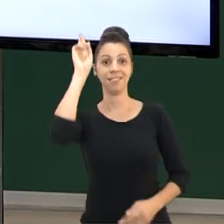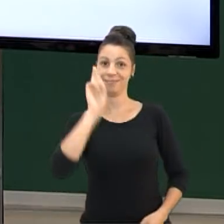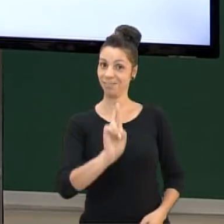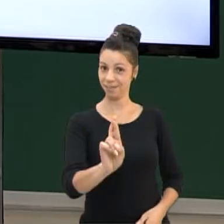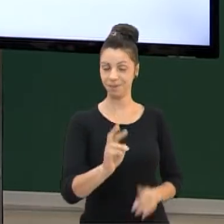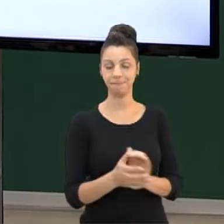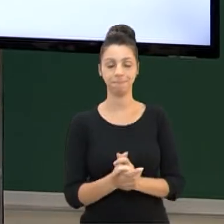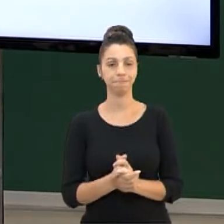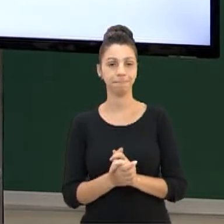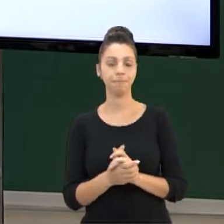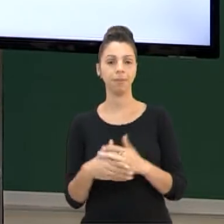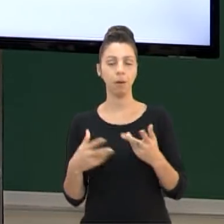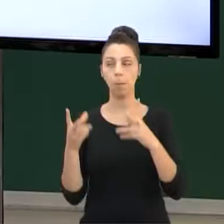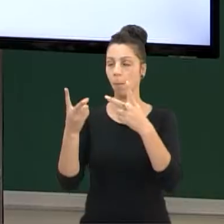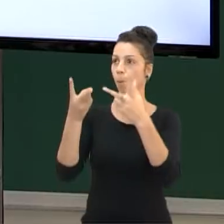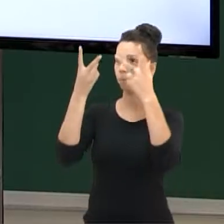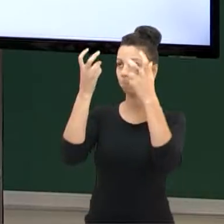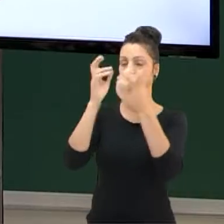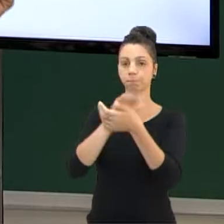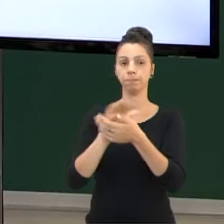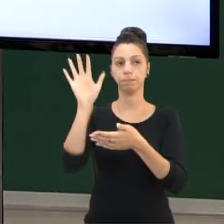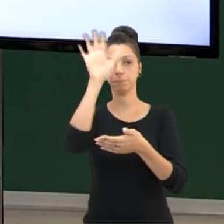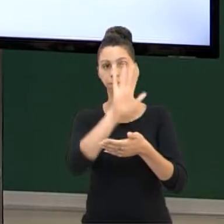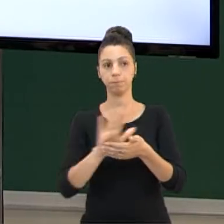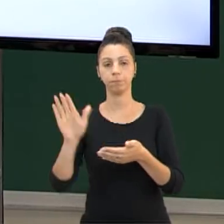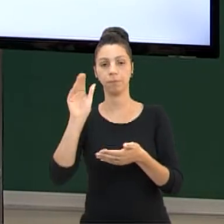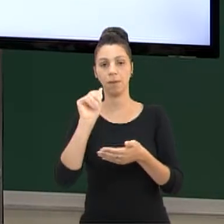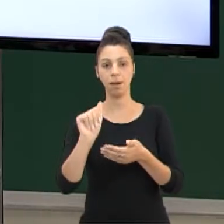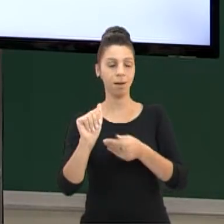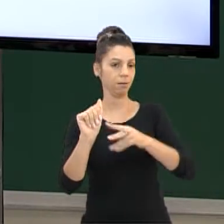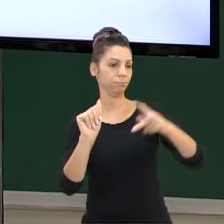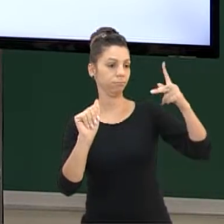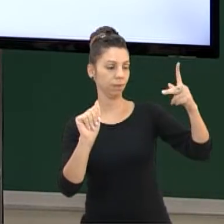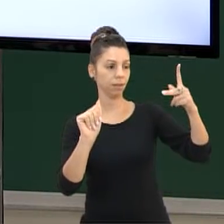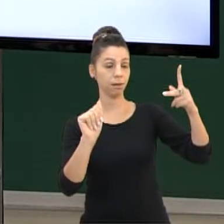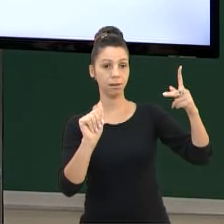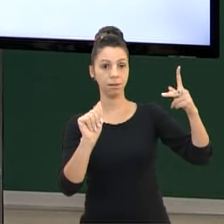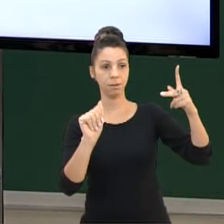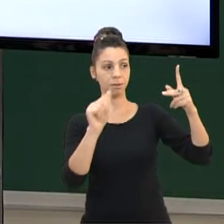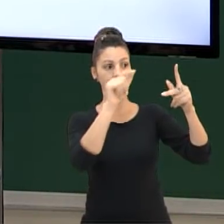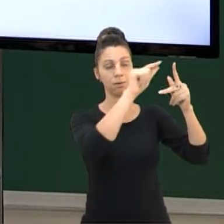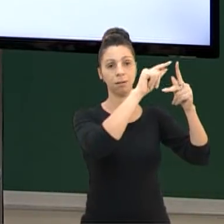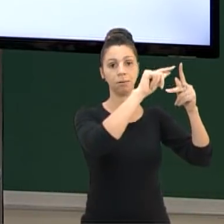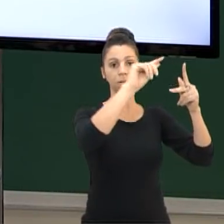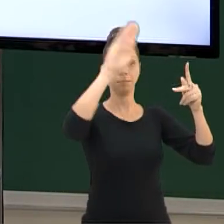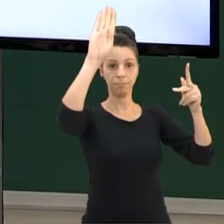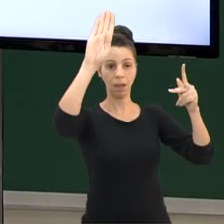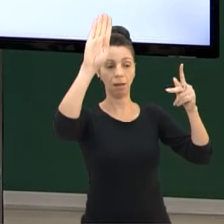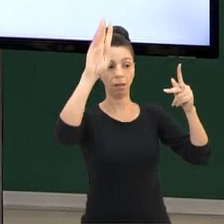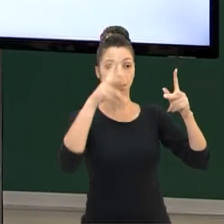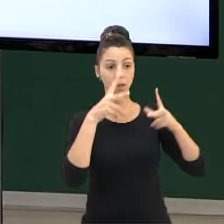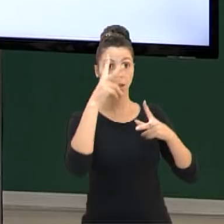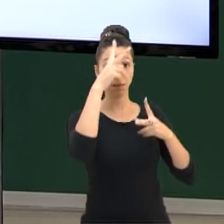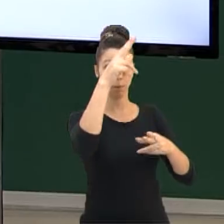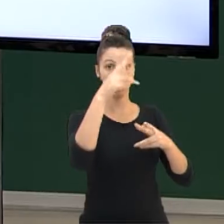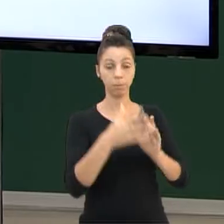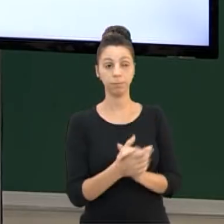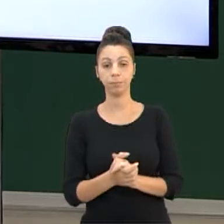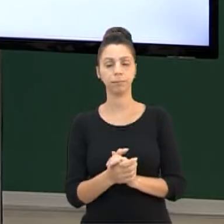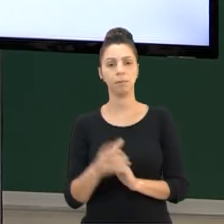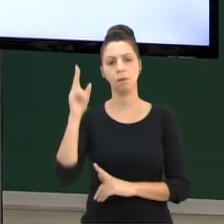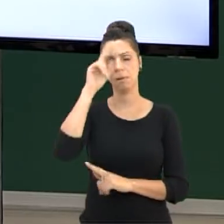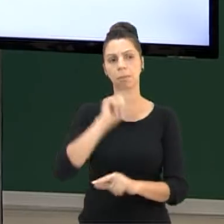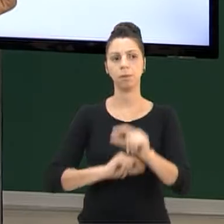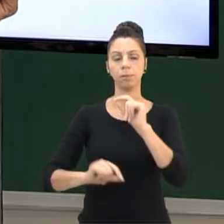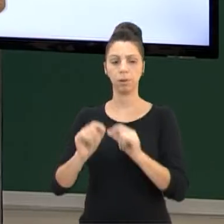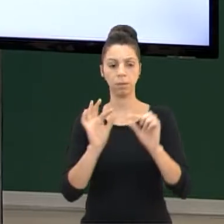voltando, observando a nossa figura, o segmento AP deve ser igual ao segmento BP. Lembrando que nós temos que